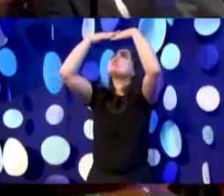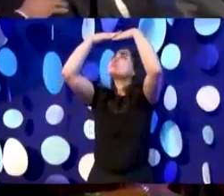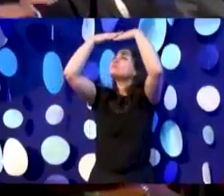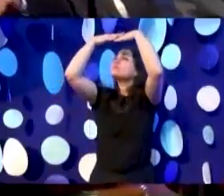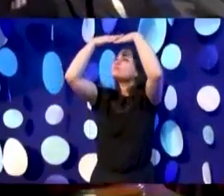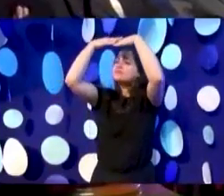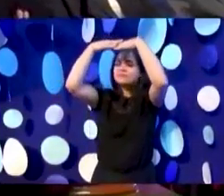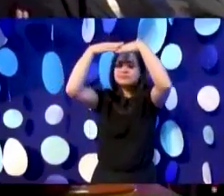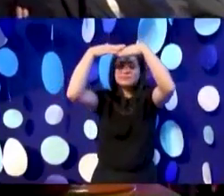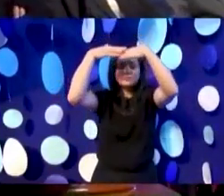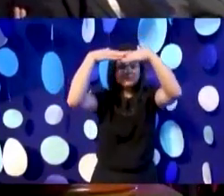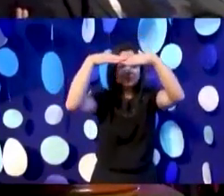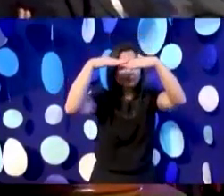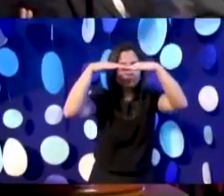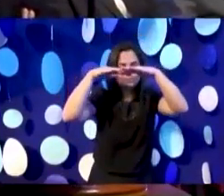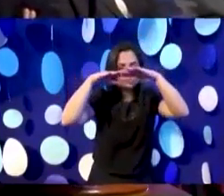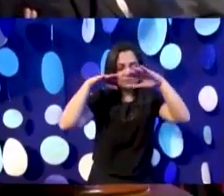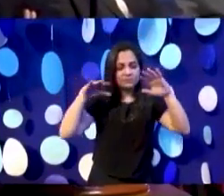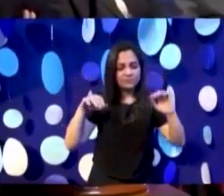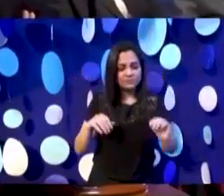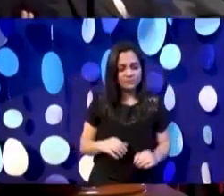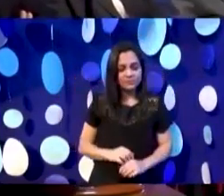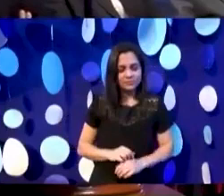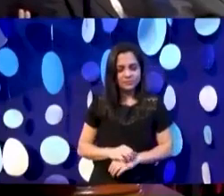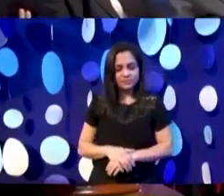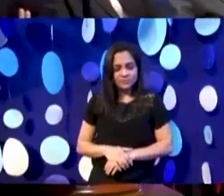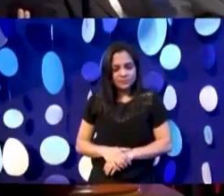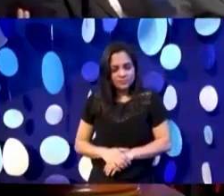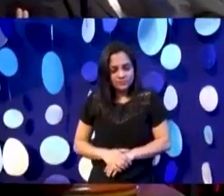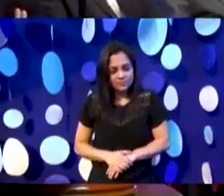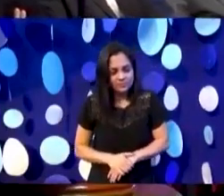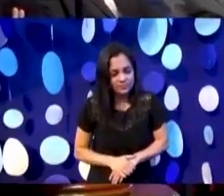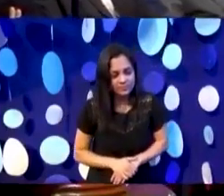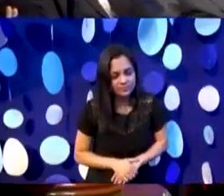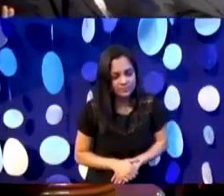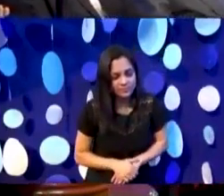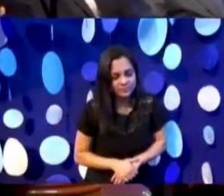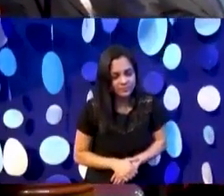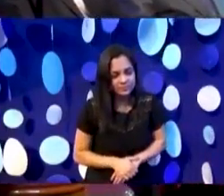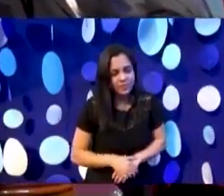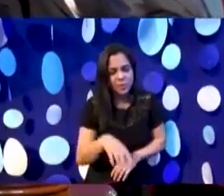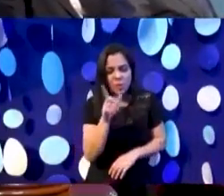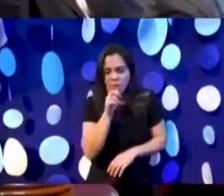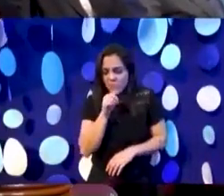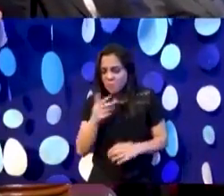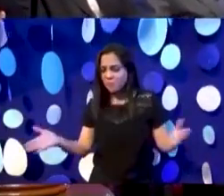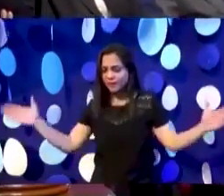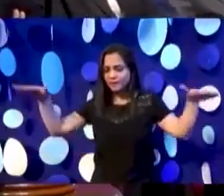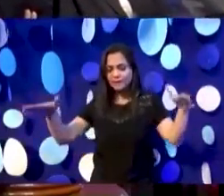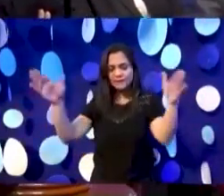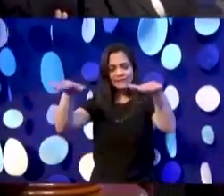Nunca, nunca se esqueça que aquele mar eu posso acalmar. E que